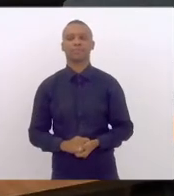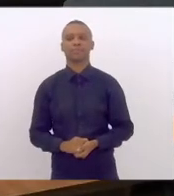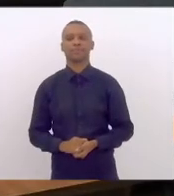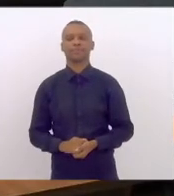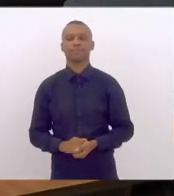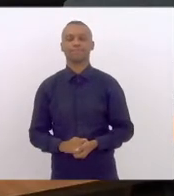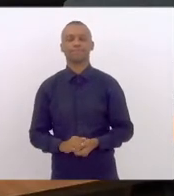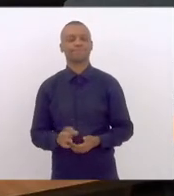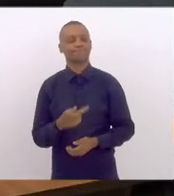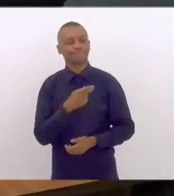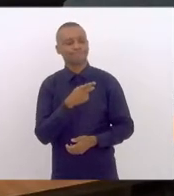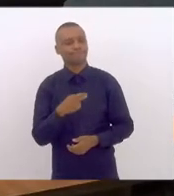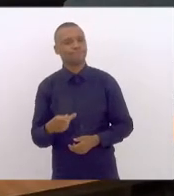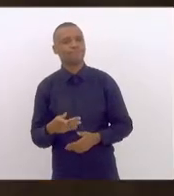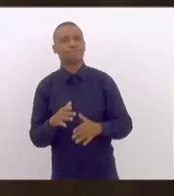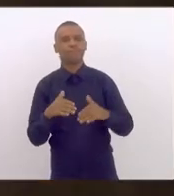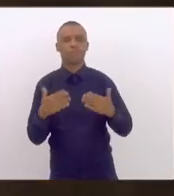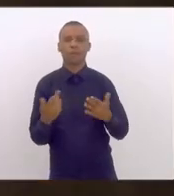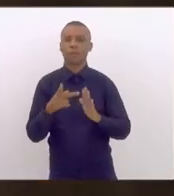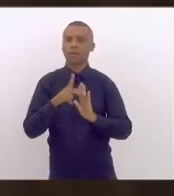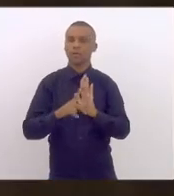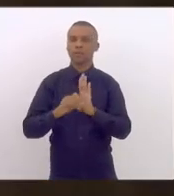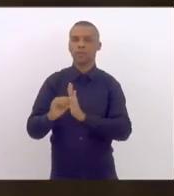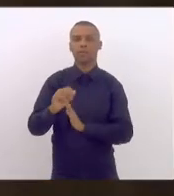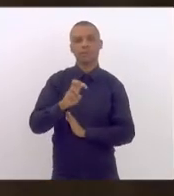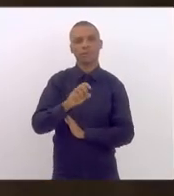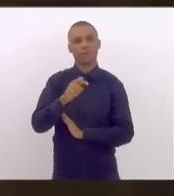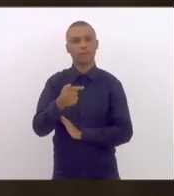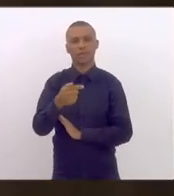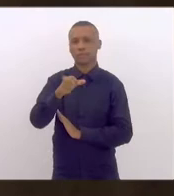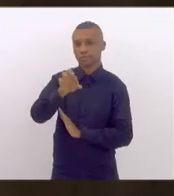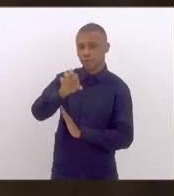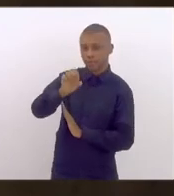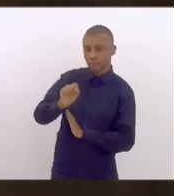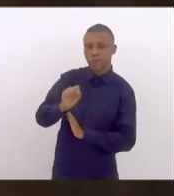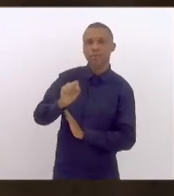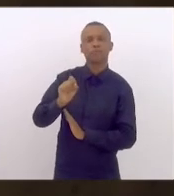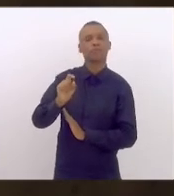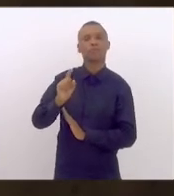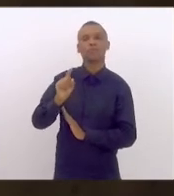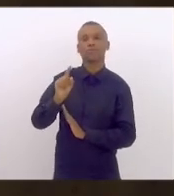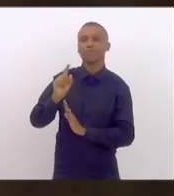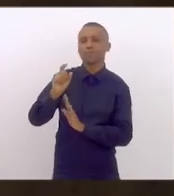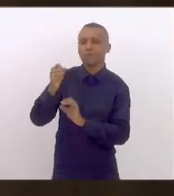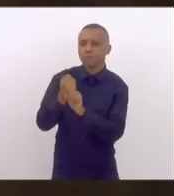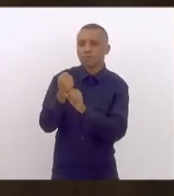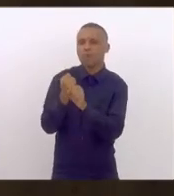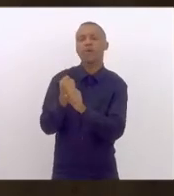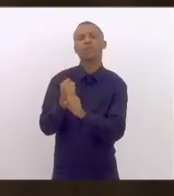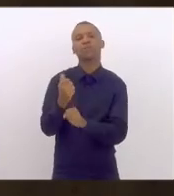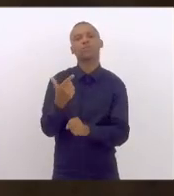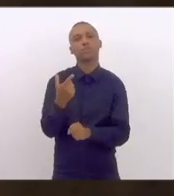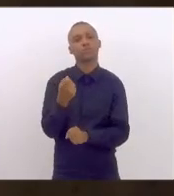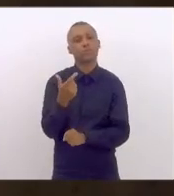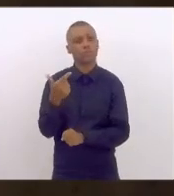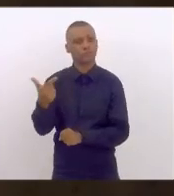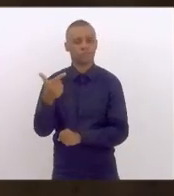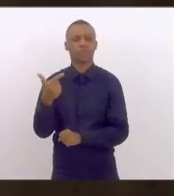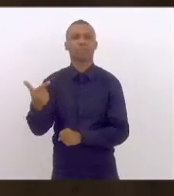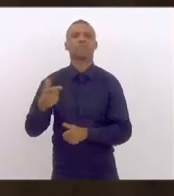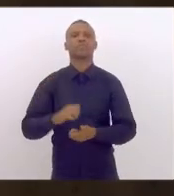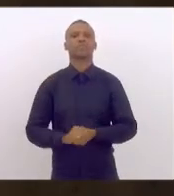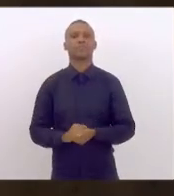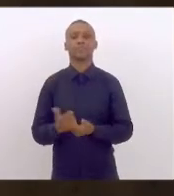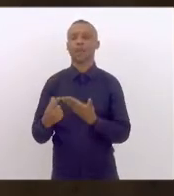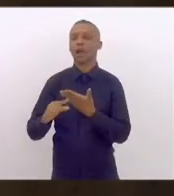senhor presidente projeto de lei 5798 de 22 de autoria